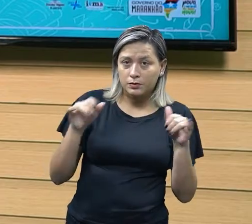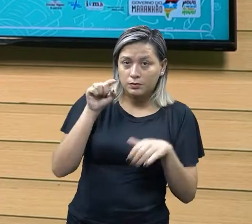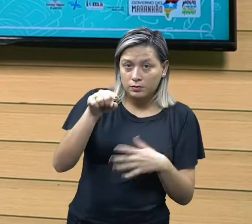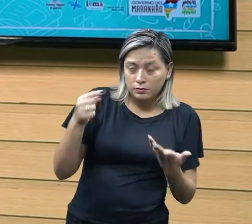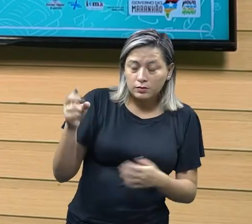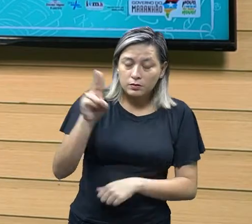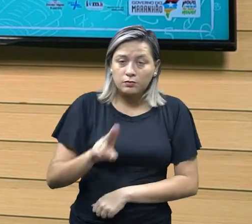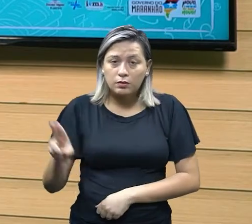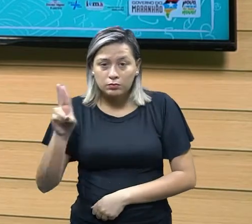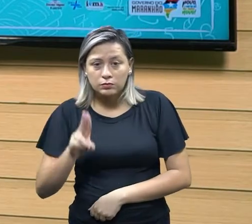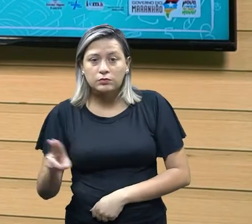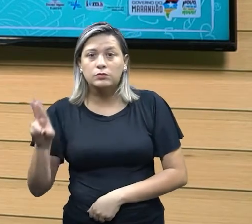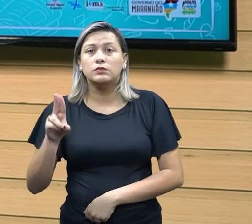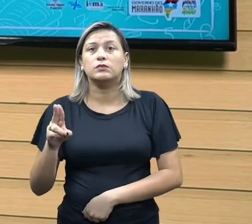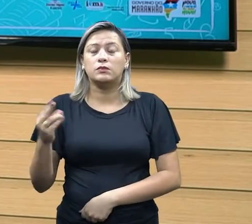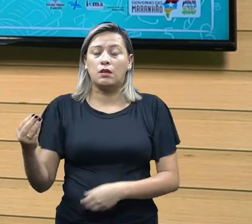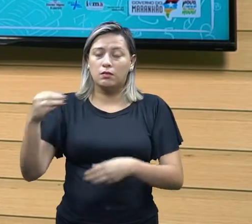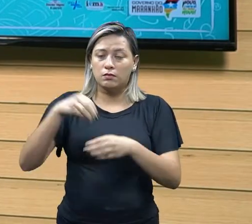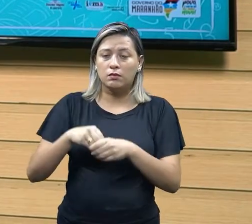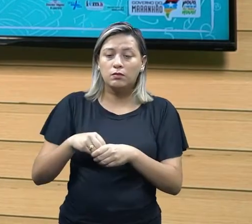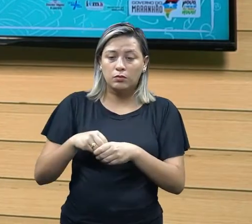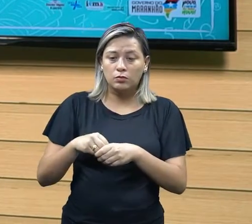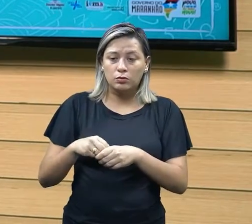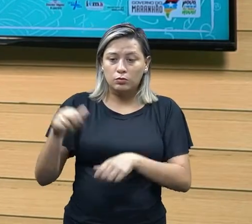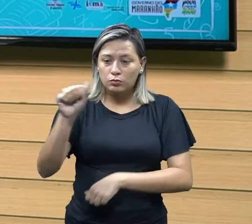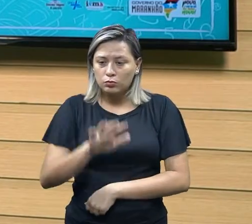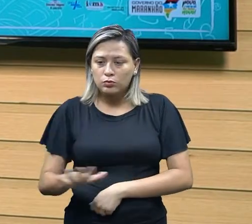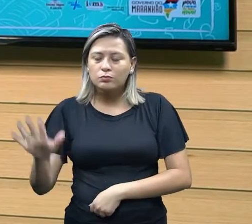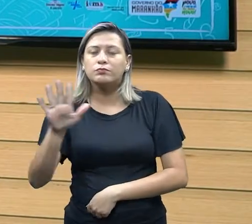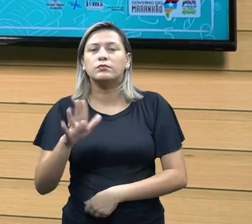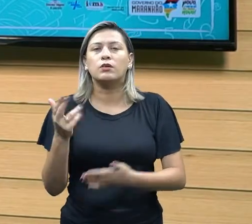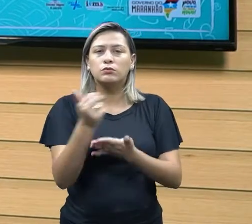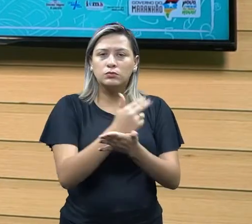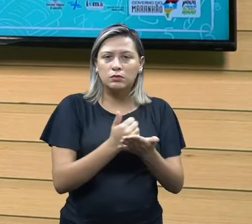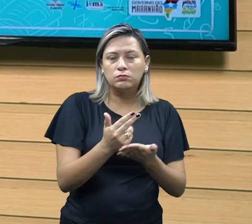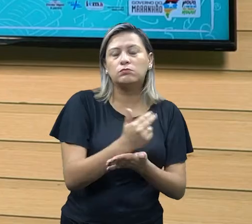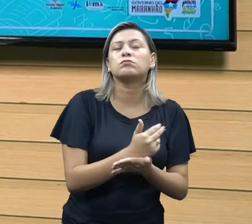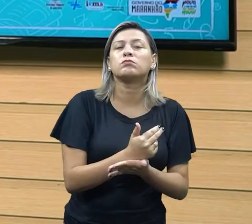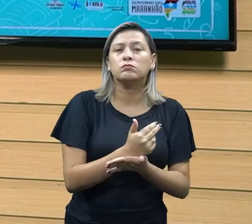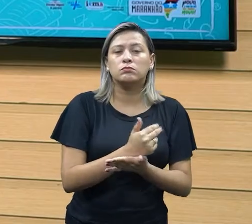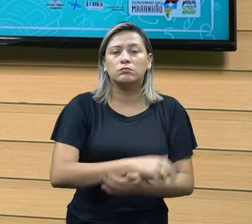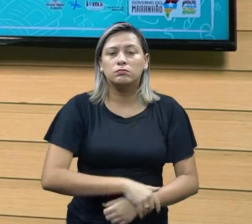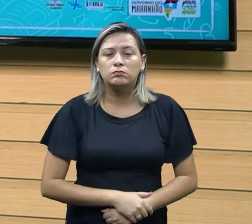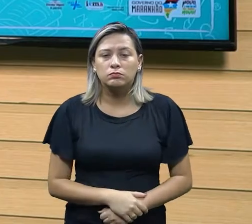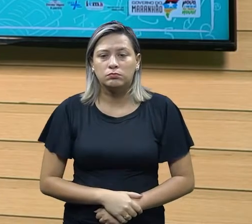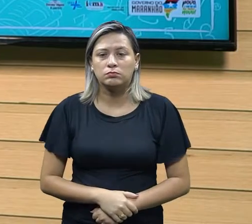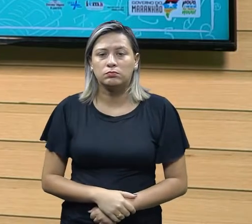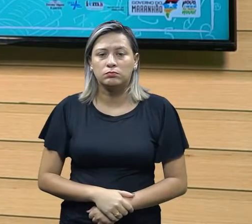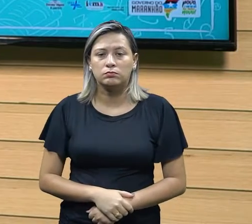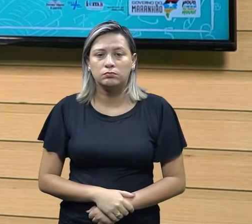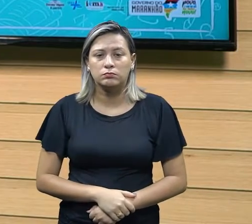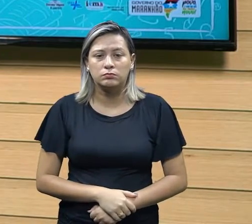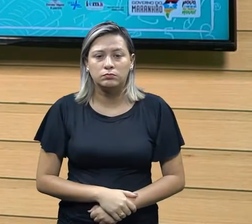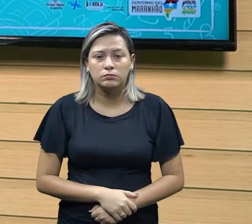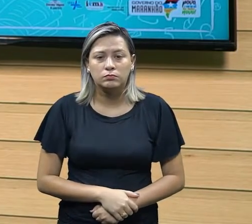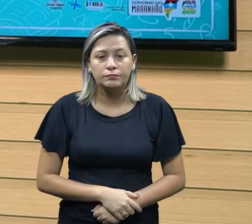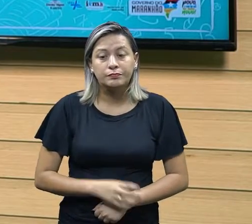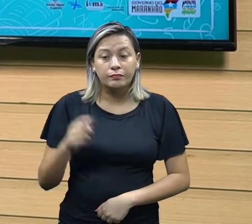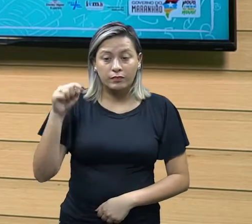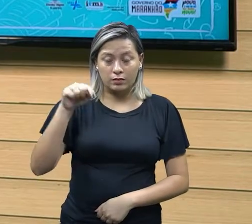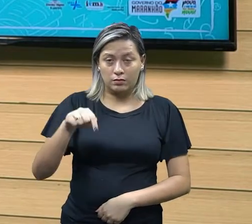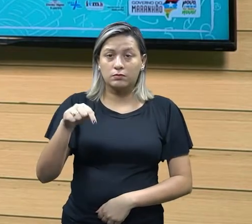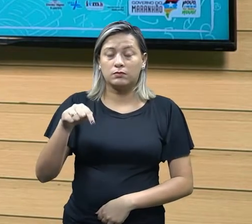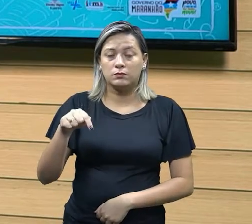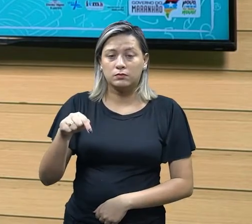irá utilizar dentro do espaço, dentro do ambiente CAD. É aqui que você vai